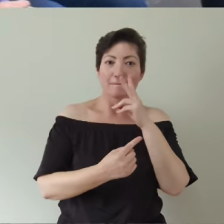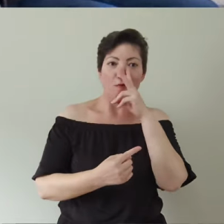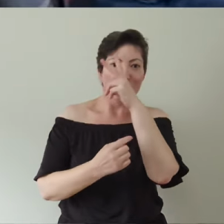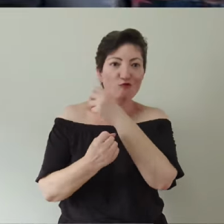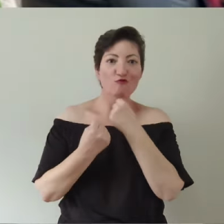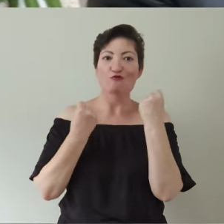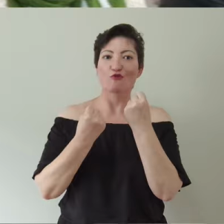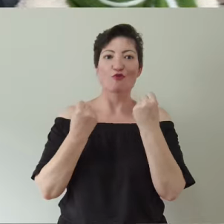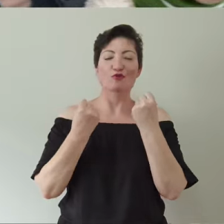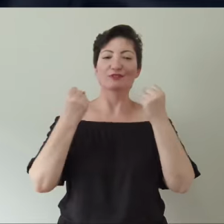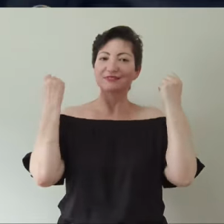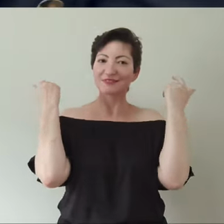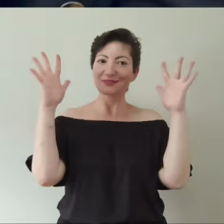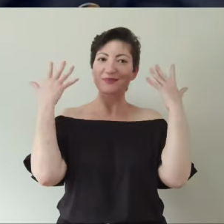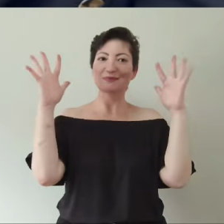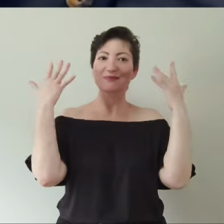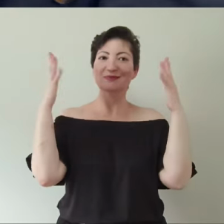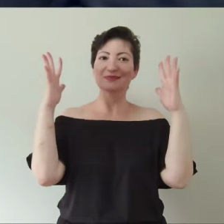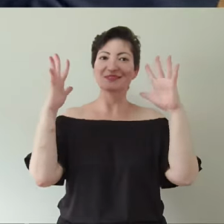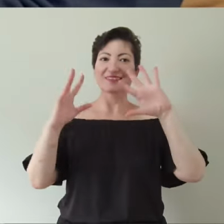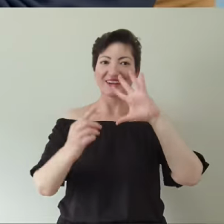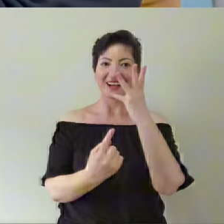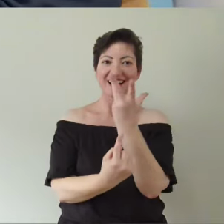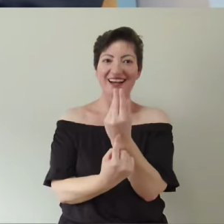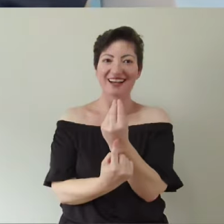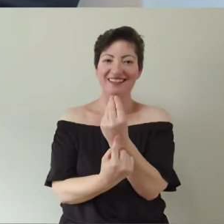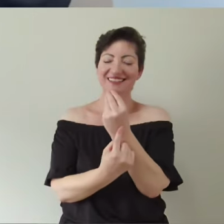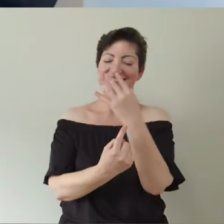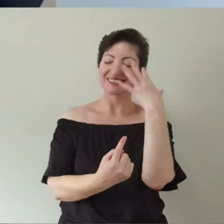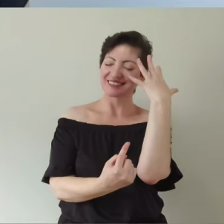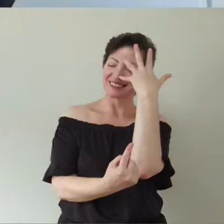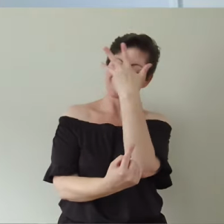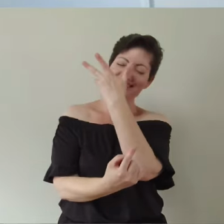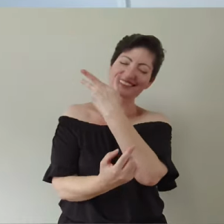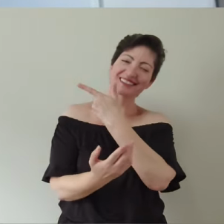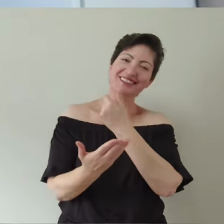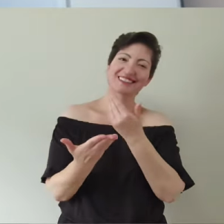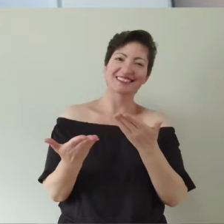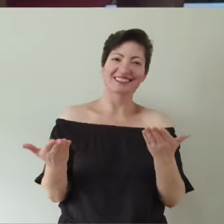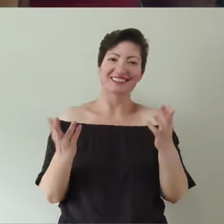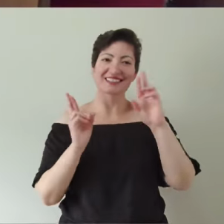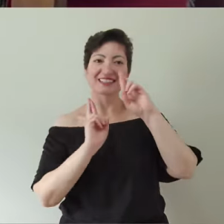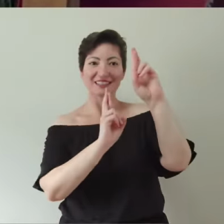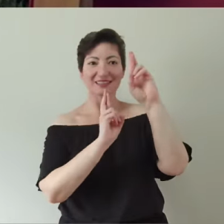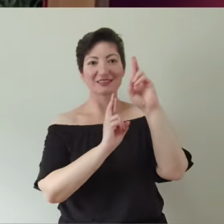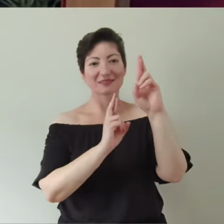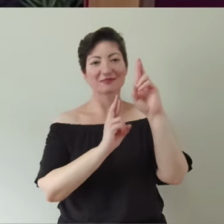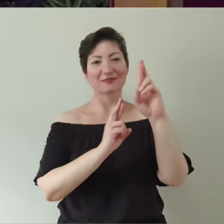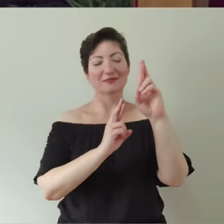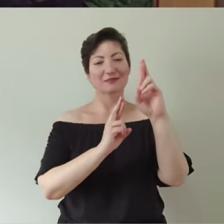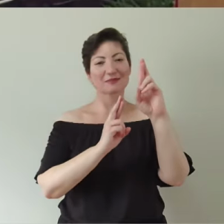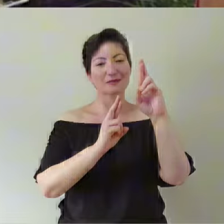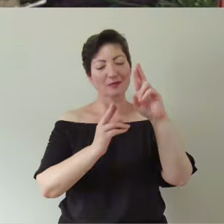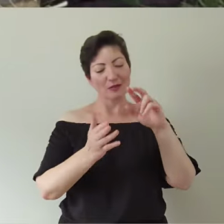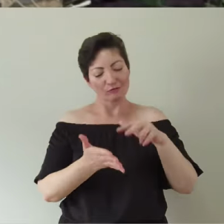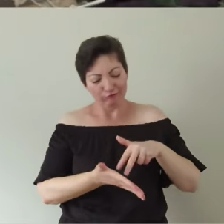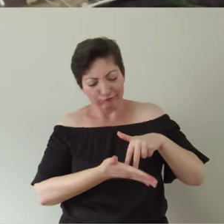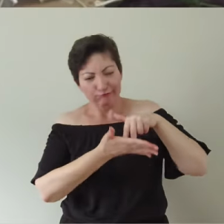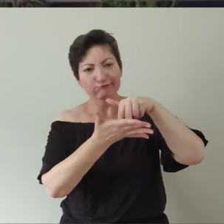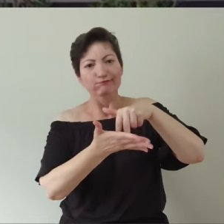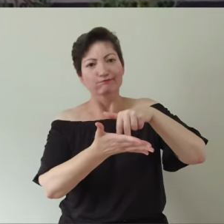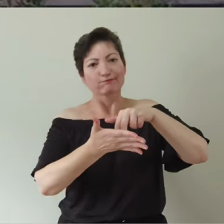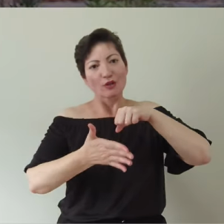E comemoramos esta arte de forma linda, com a esperança de que ela resista e